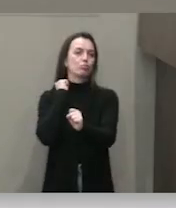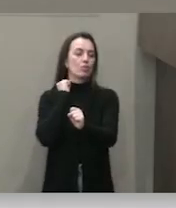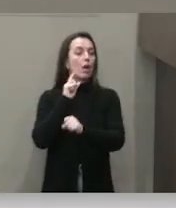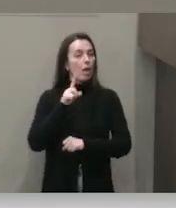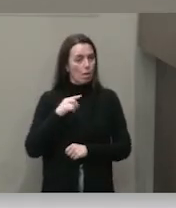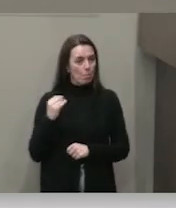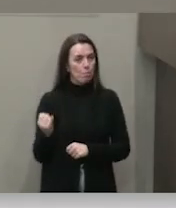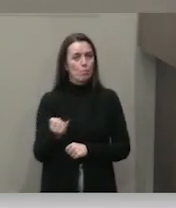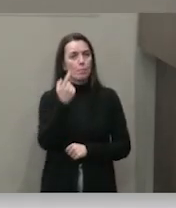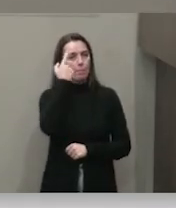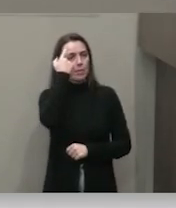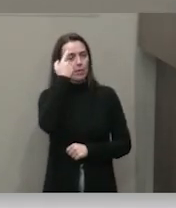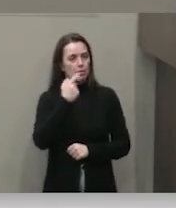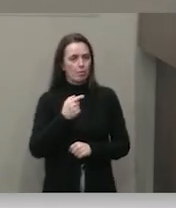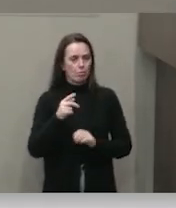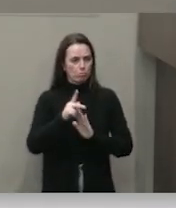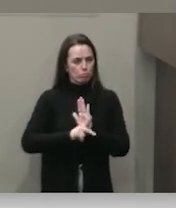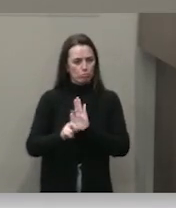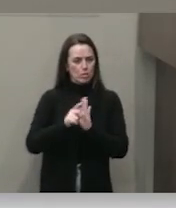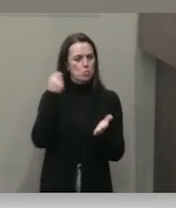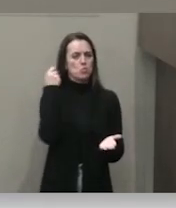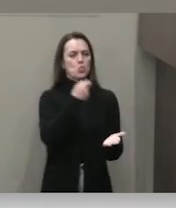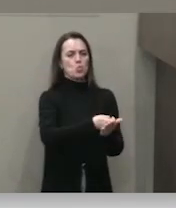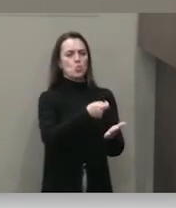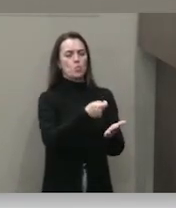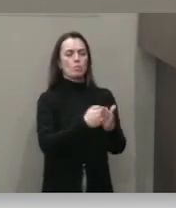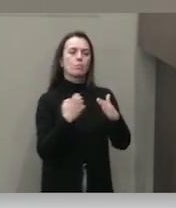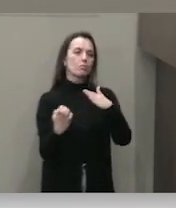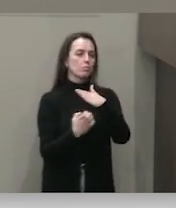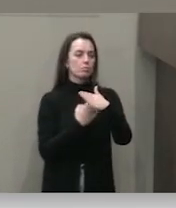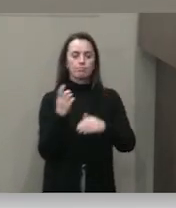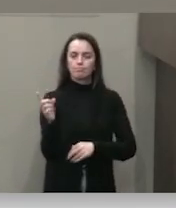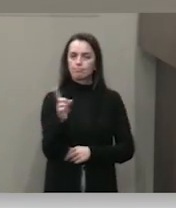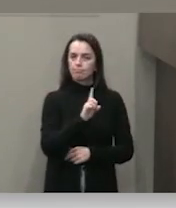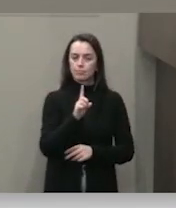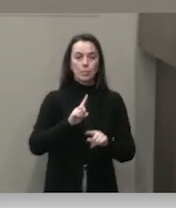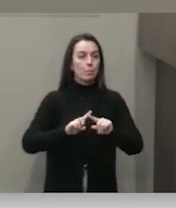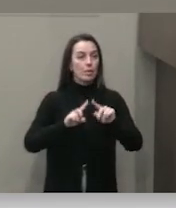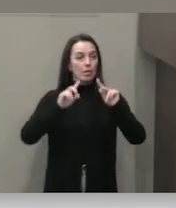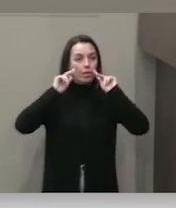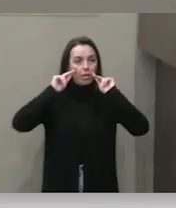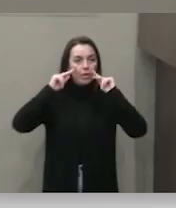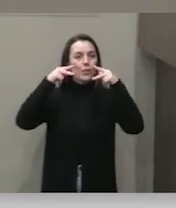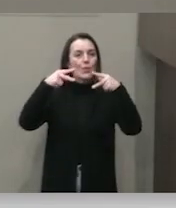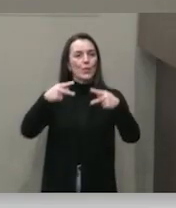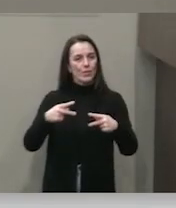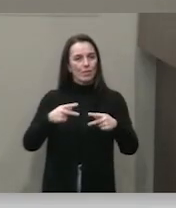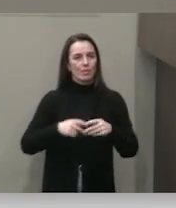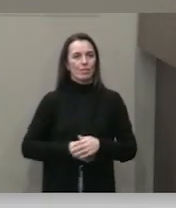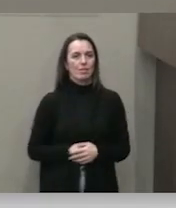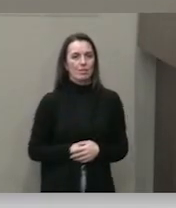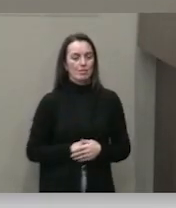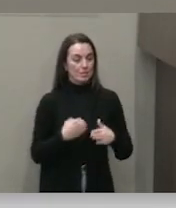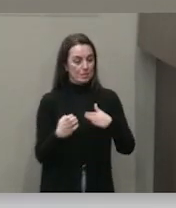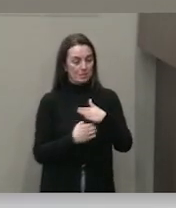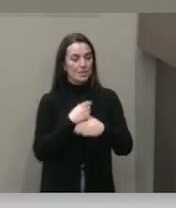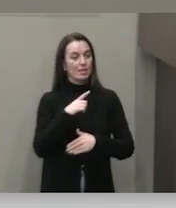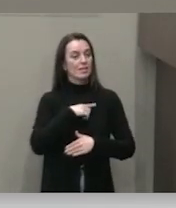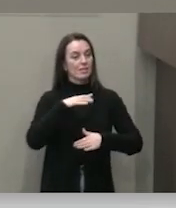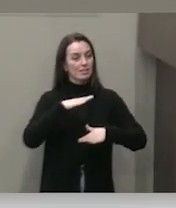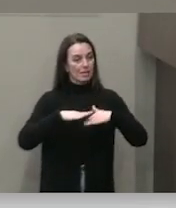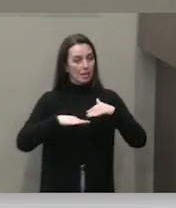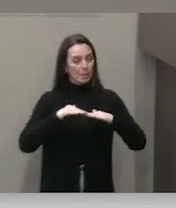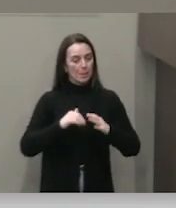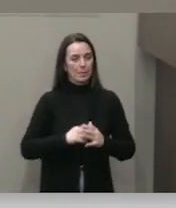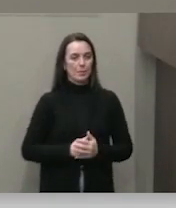não obriga a empresa. Ele não obriga a empresa. Ele reconhece a empresa que já tem essa prática.